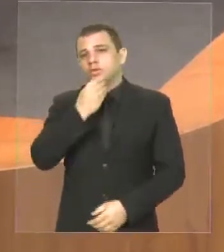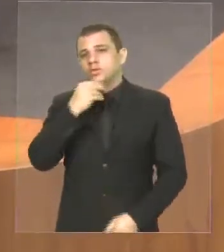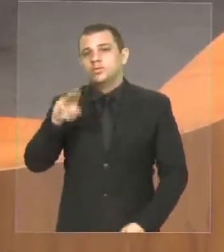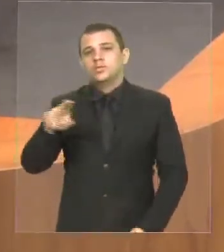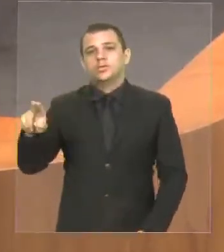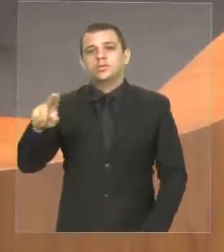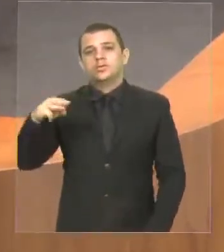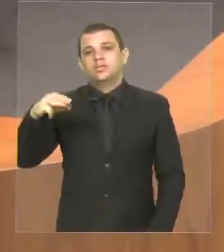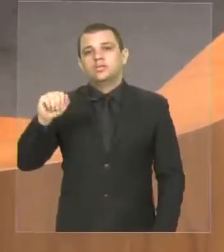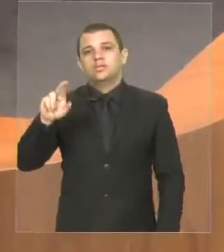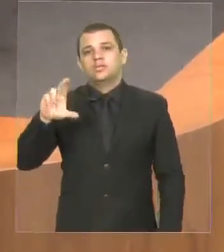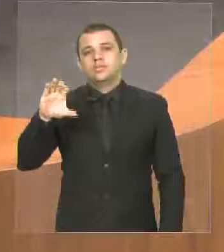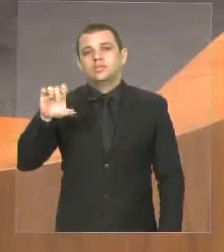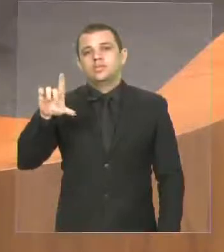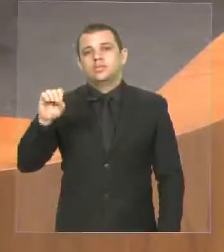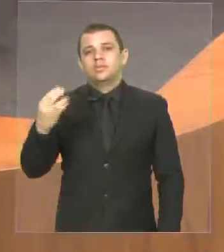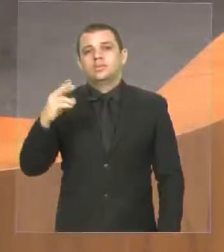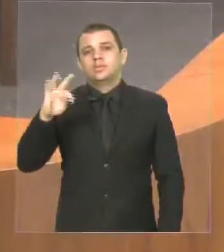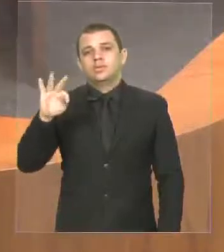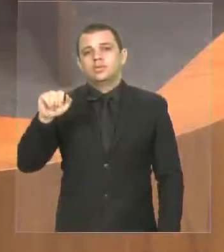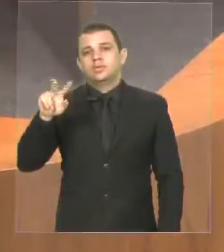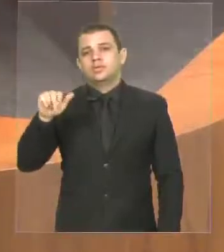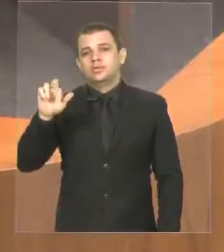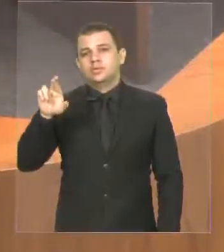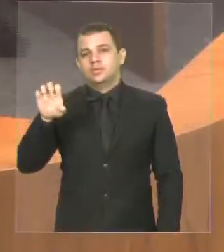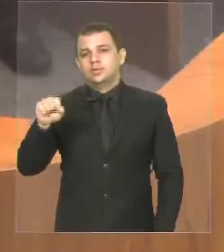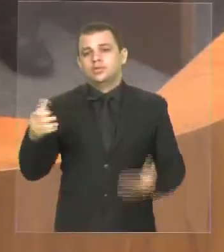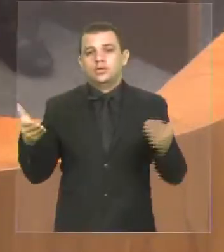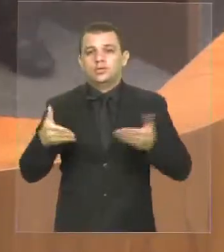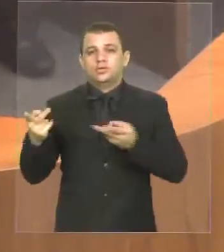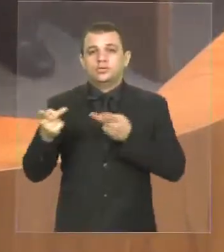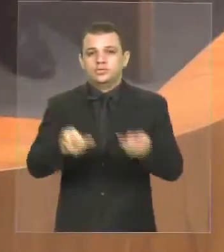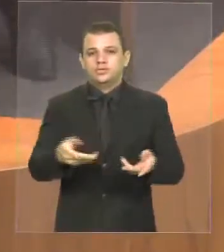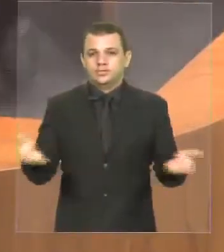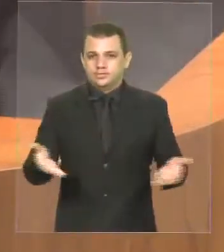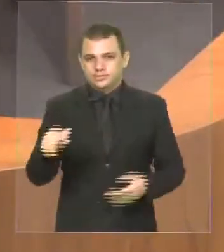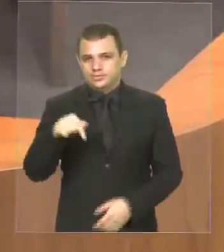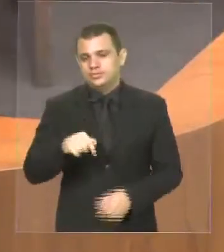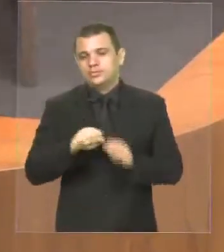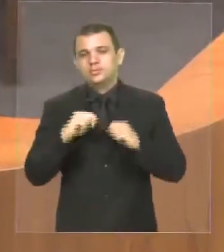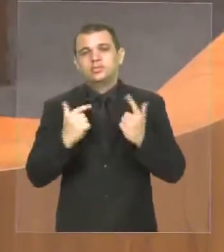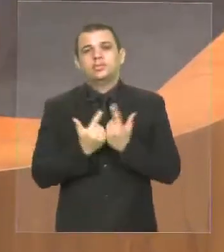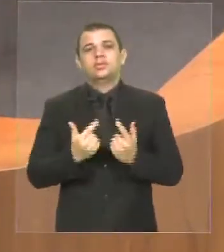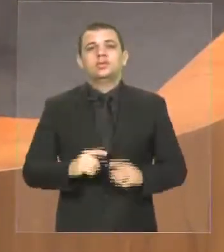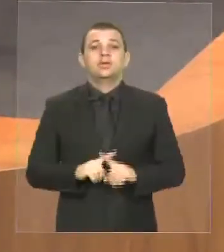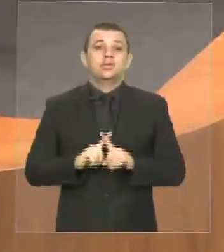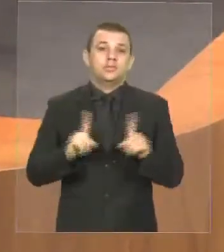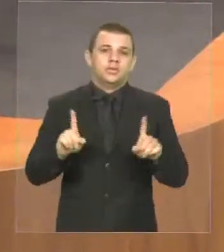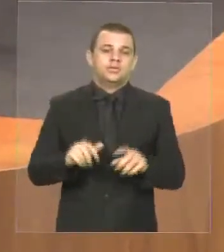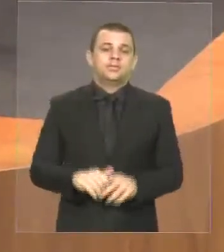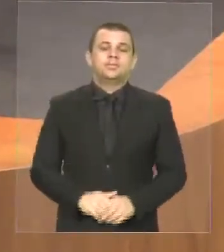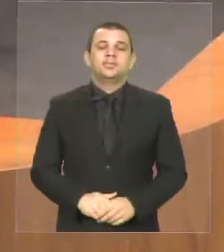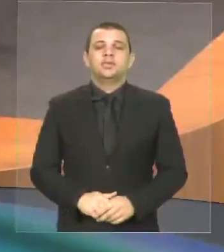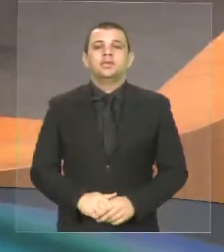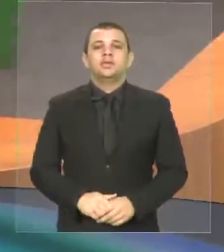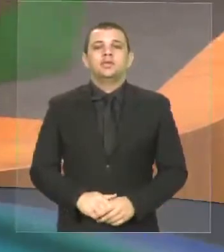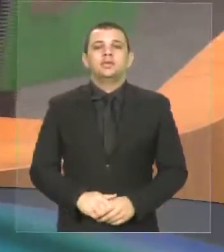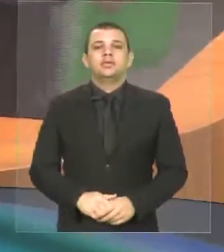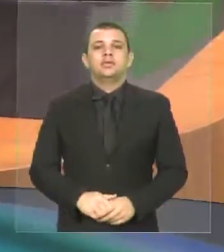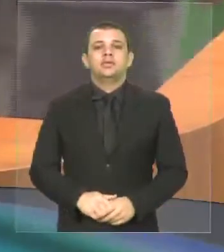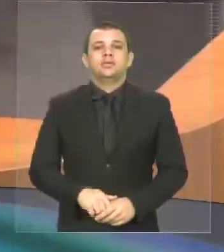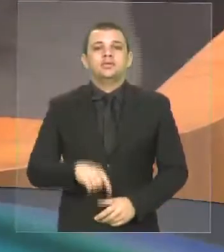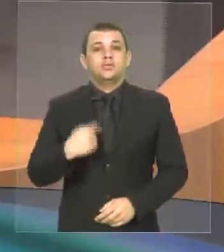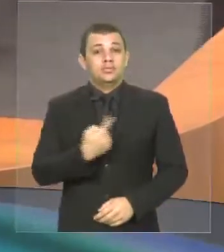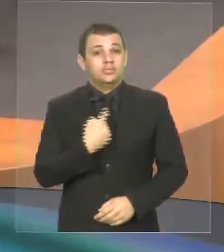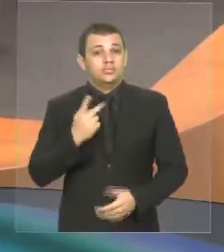Tavares, aqui fazendo uma visita aqui para os colegas, mas nós estamos acompanhando a